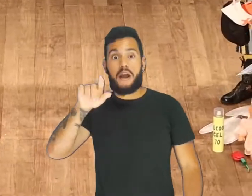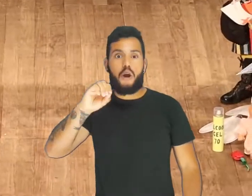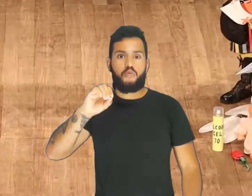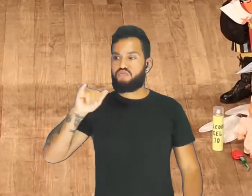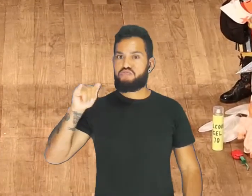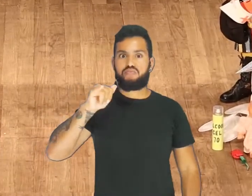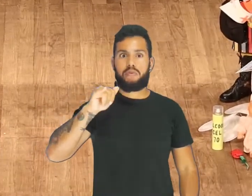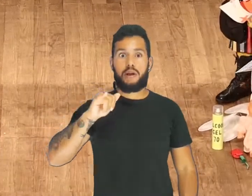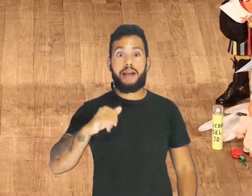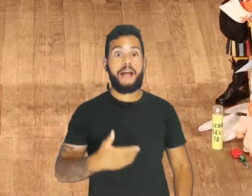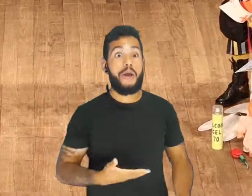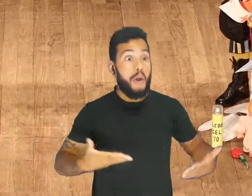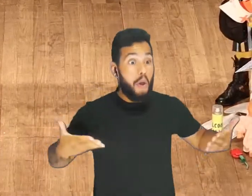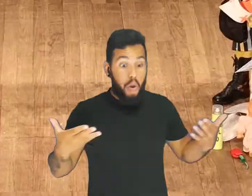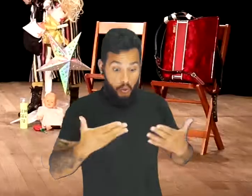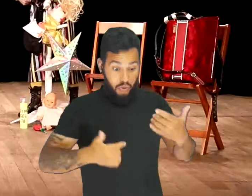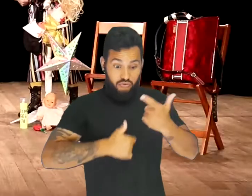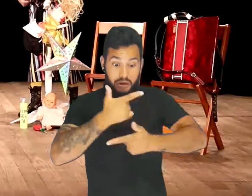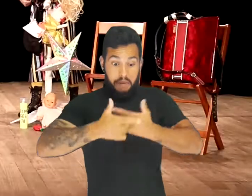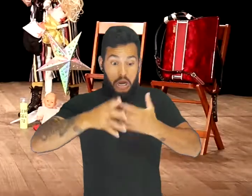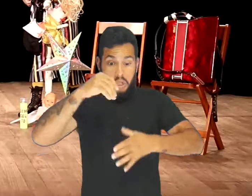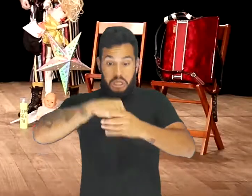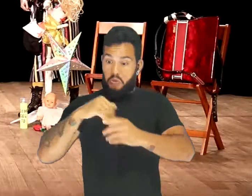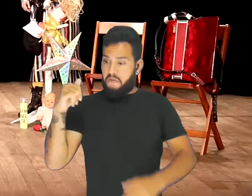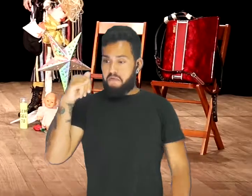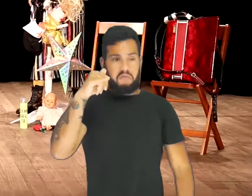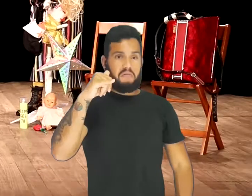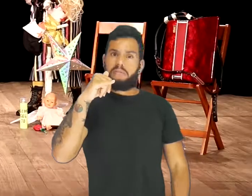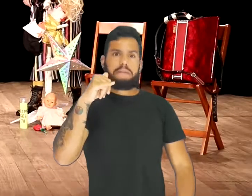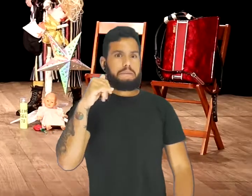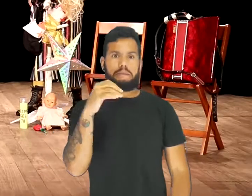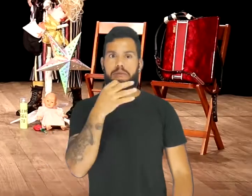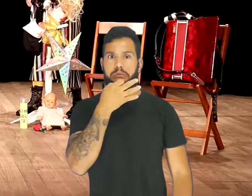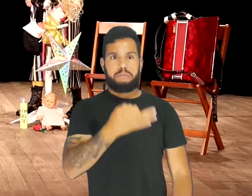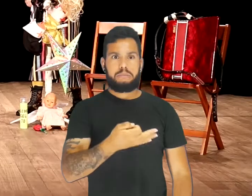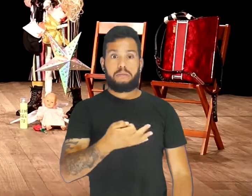G, letra H. H. Hã? H. Avião. Avião.